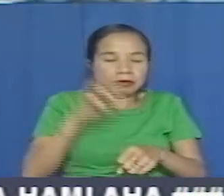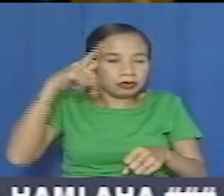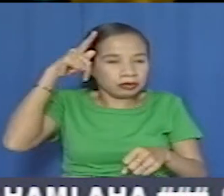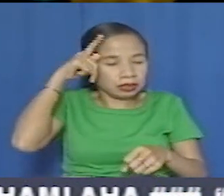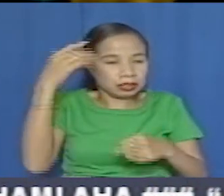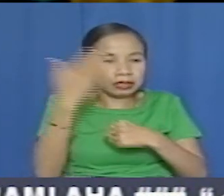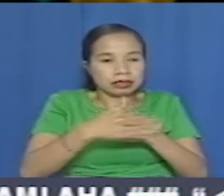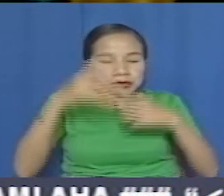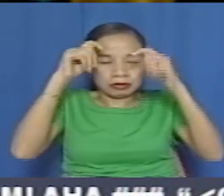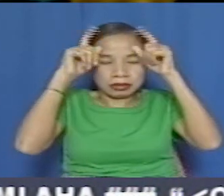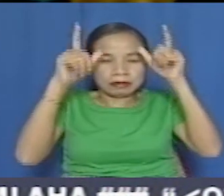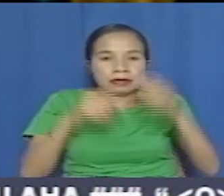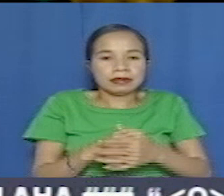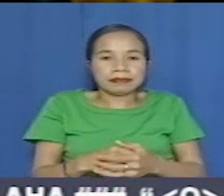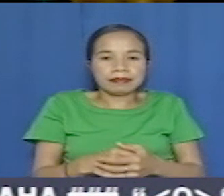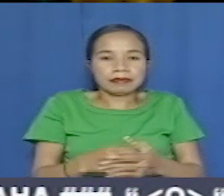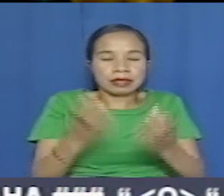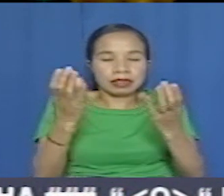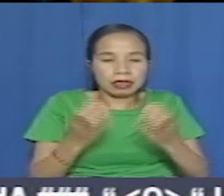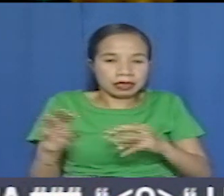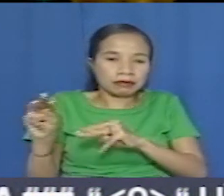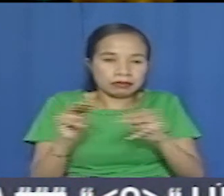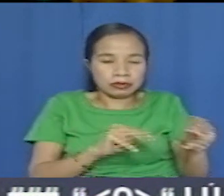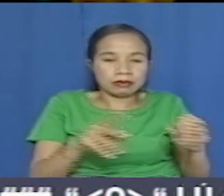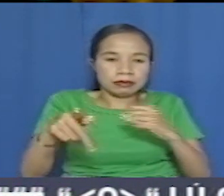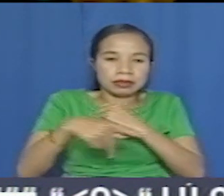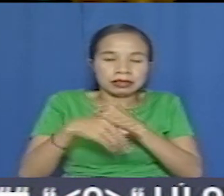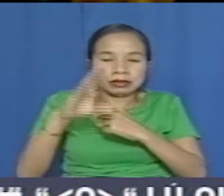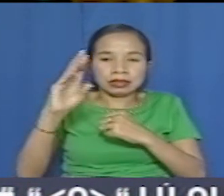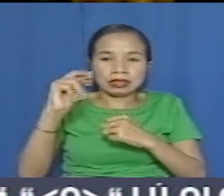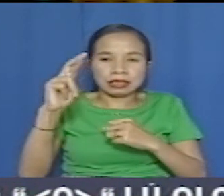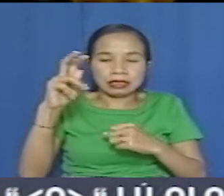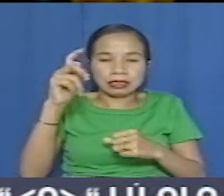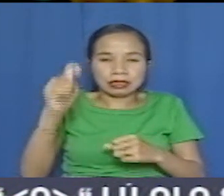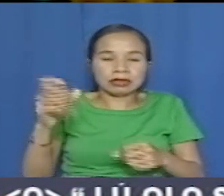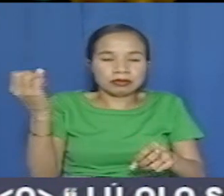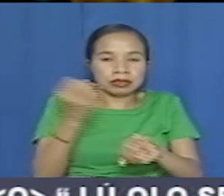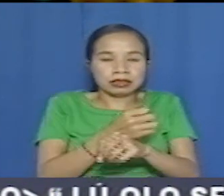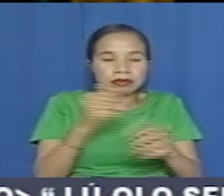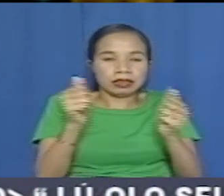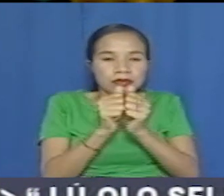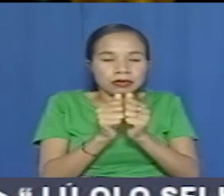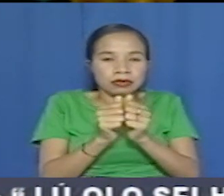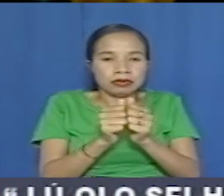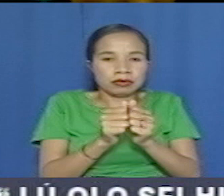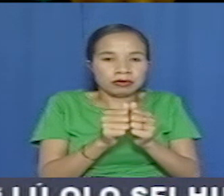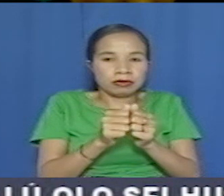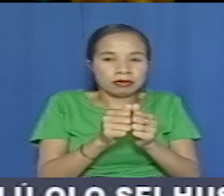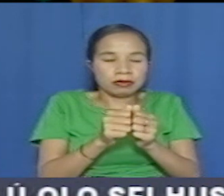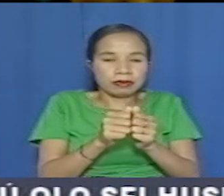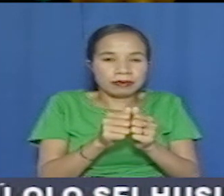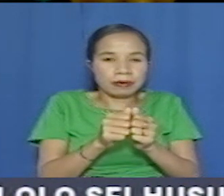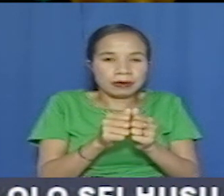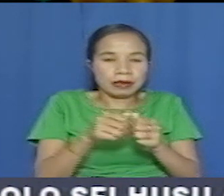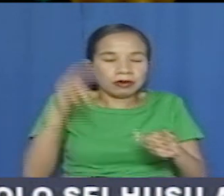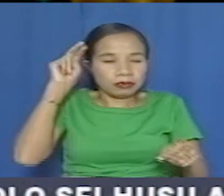Timor-Leste. Hakarat afila ba partidu CNRT ho objetivo atu hamutu ko mau bot